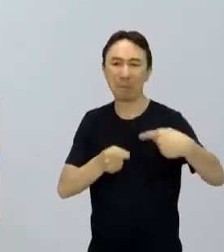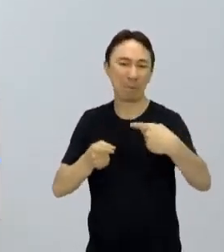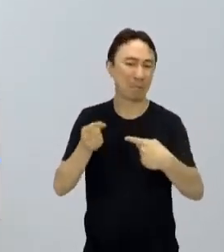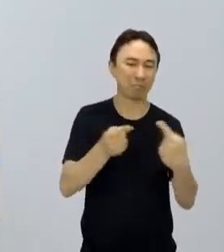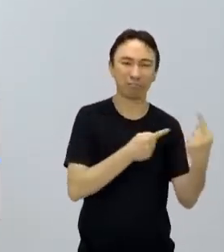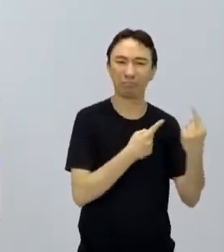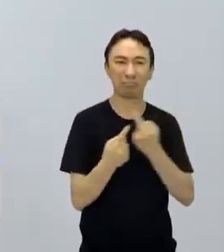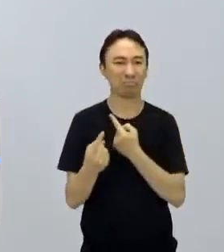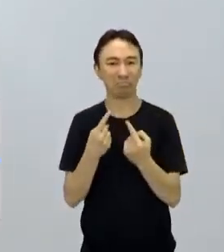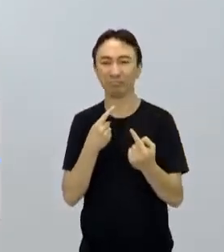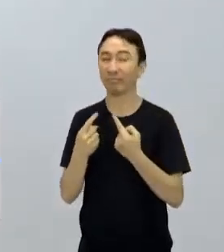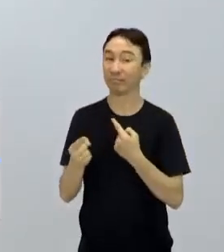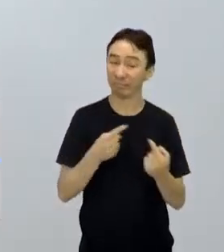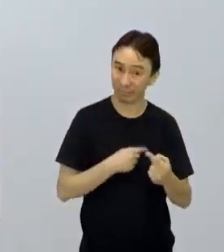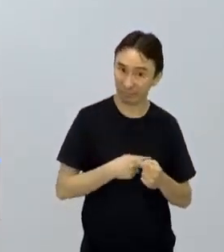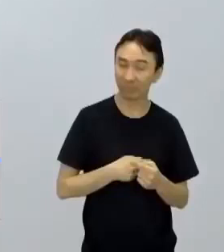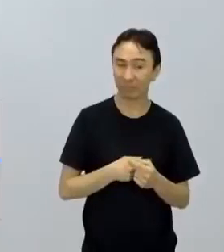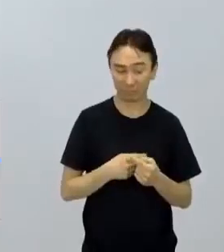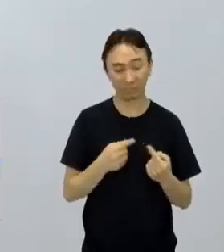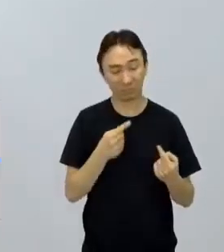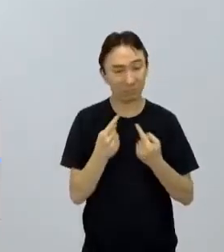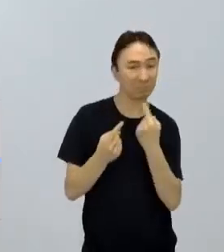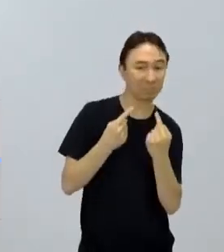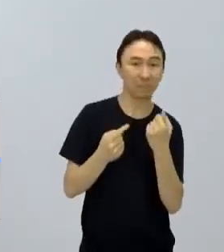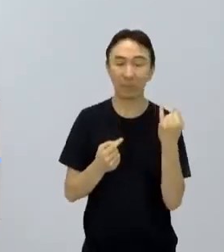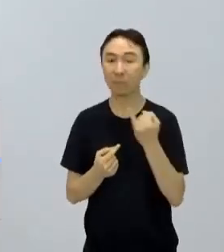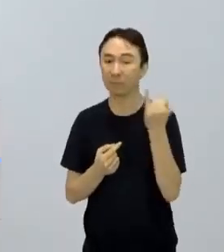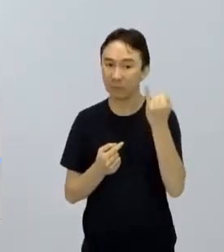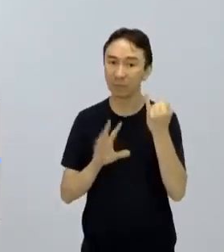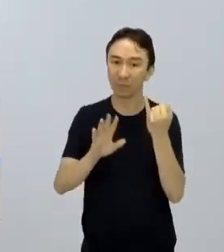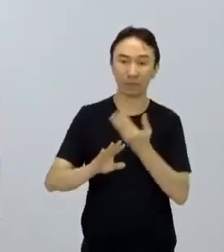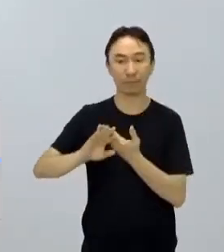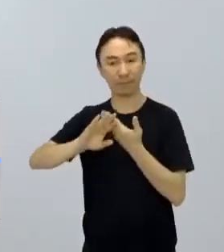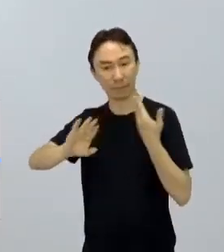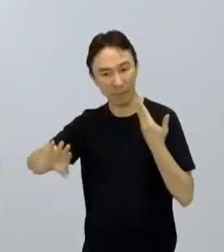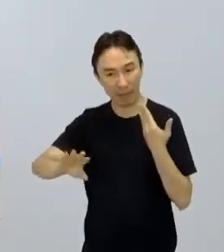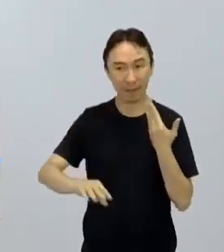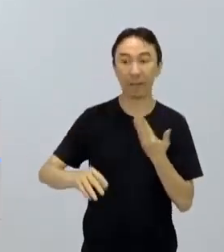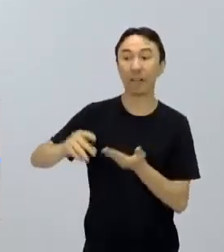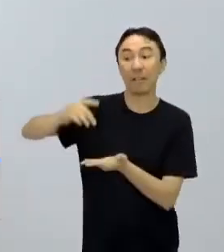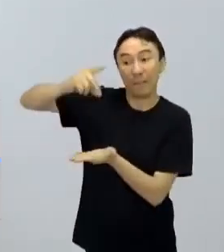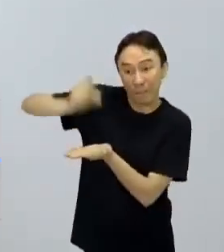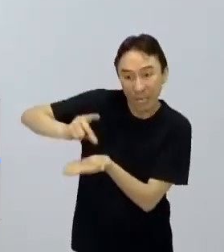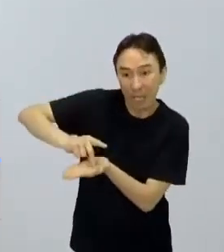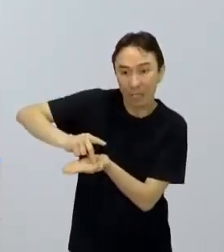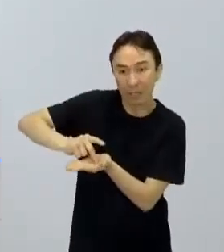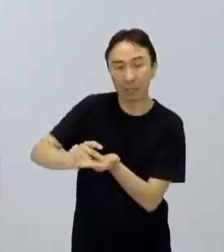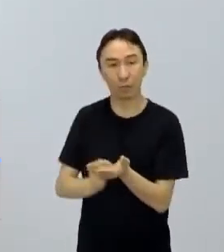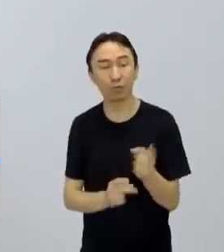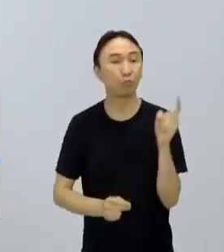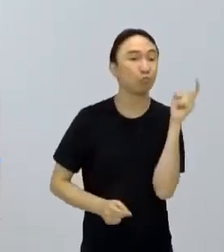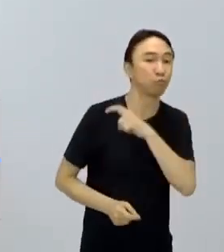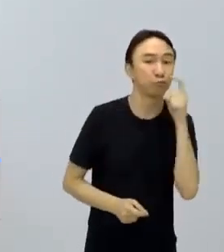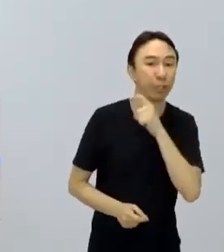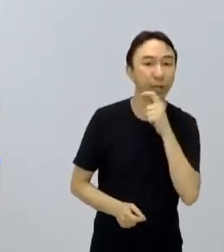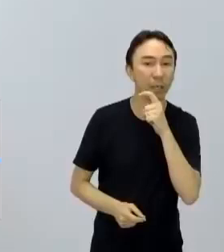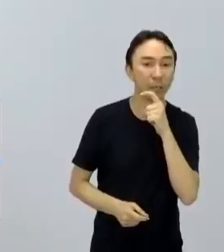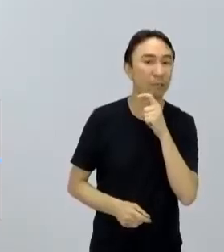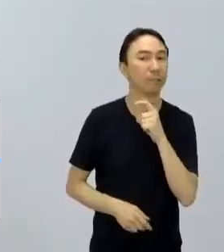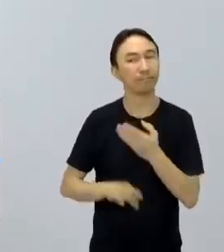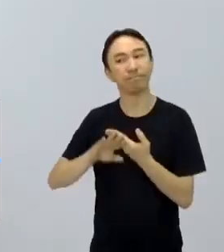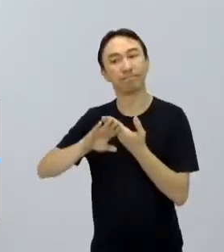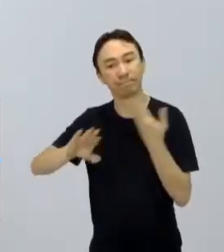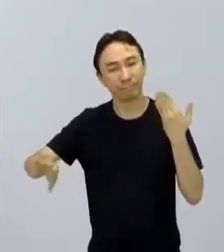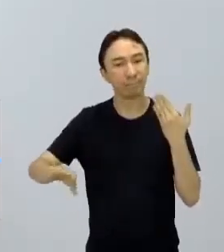debate é importante, mas a gente tem que separar o que é verdade, o que é fake. Então hoje a gente vai falar um pouquinho aí sobre vacina,